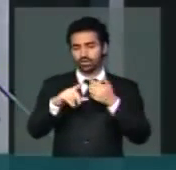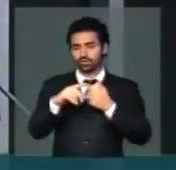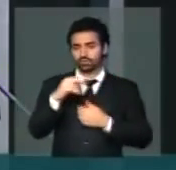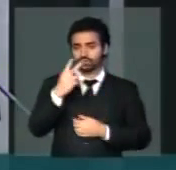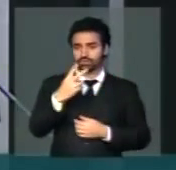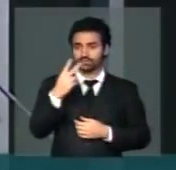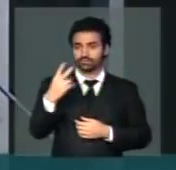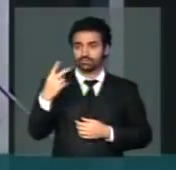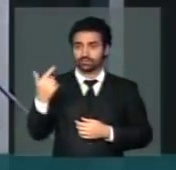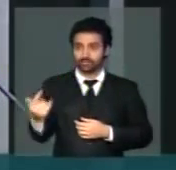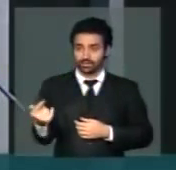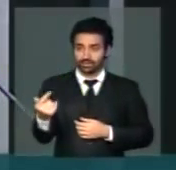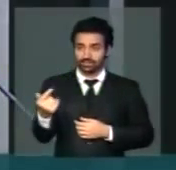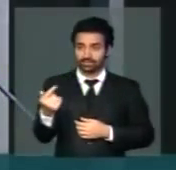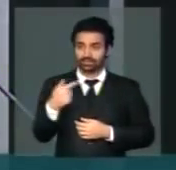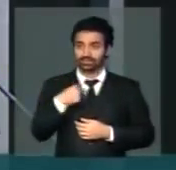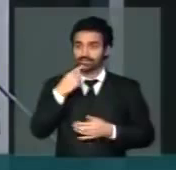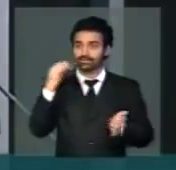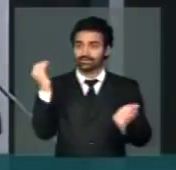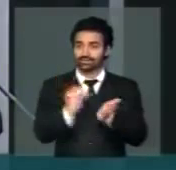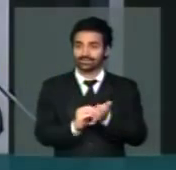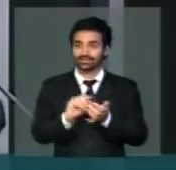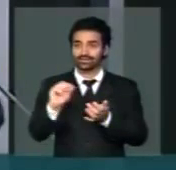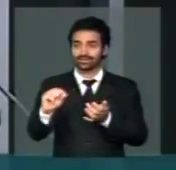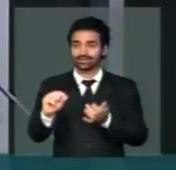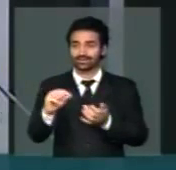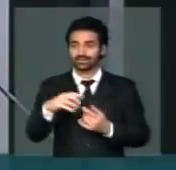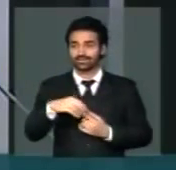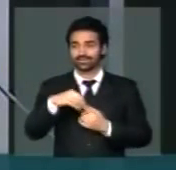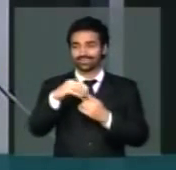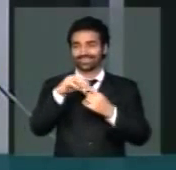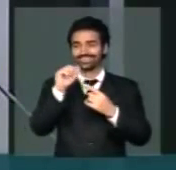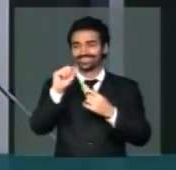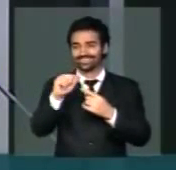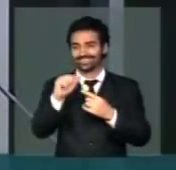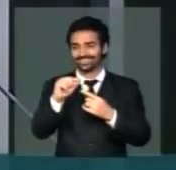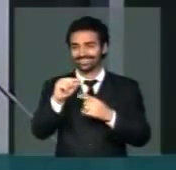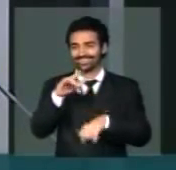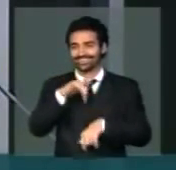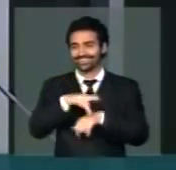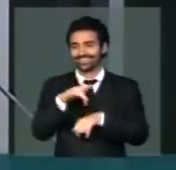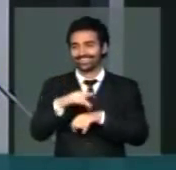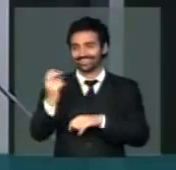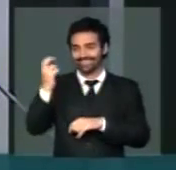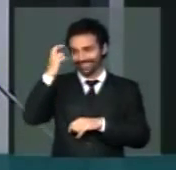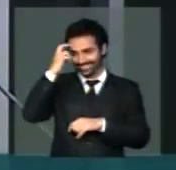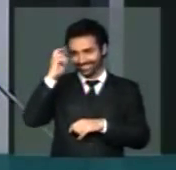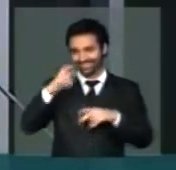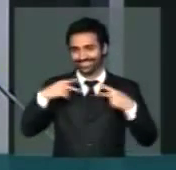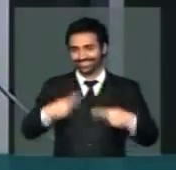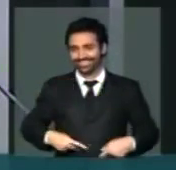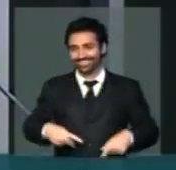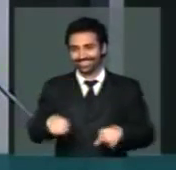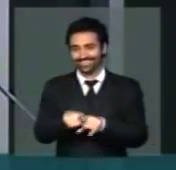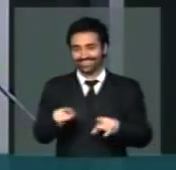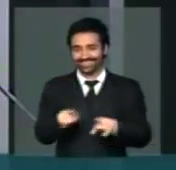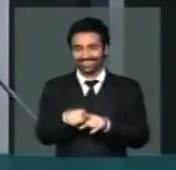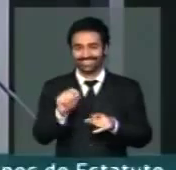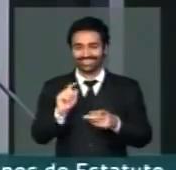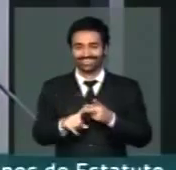que fala em prioridade absoluta para as políticas educacionais, culturais, humanas para jovens e adultos,